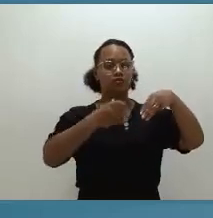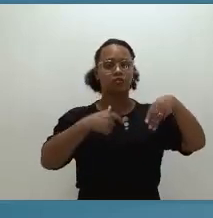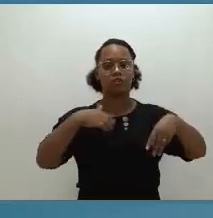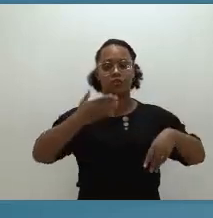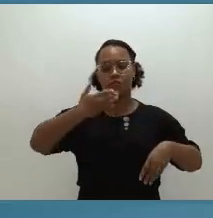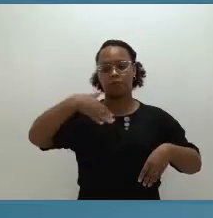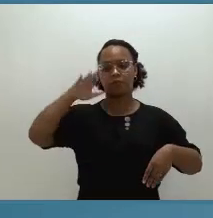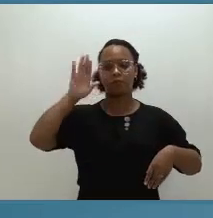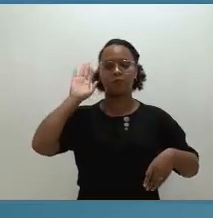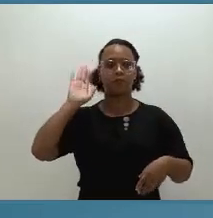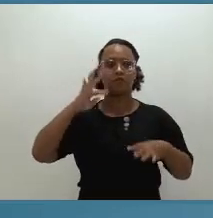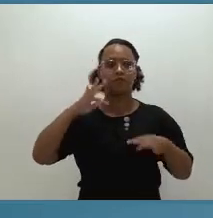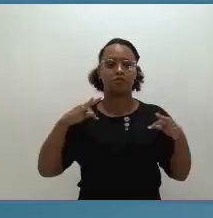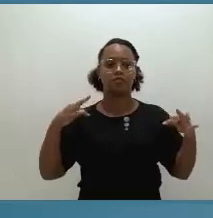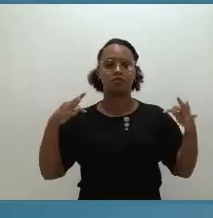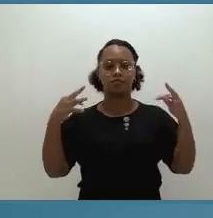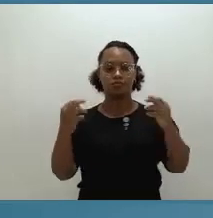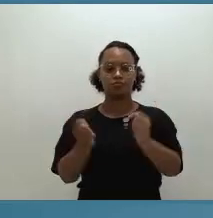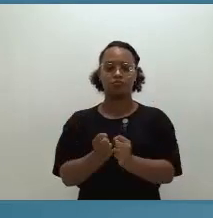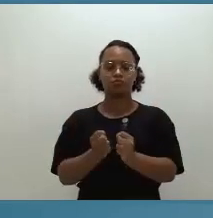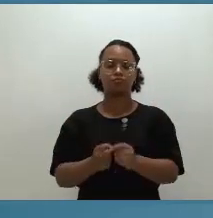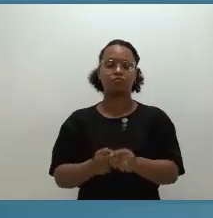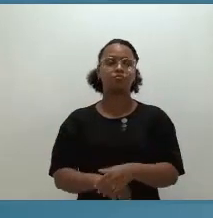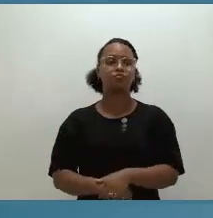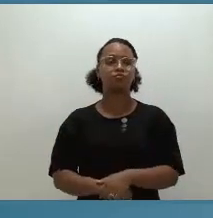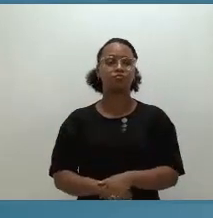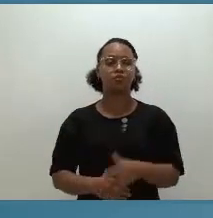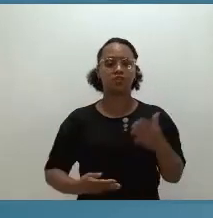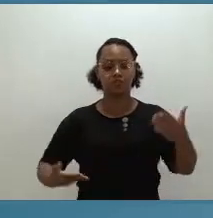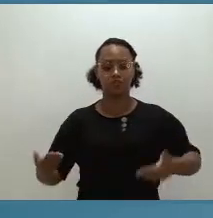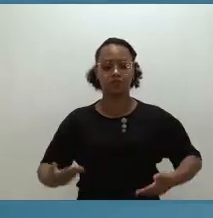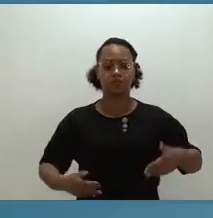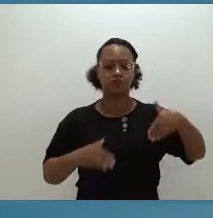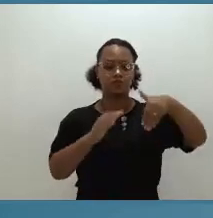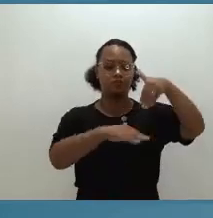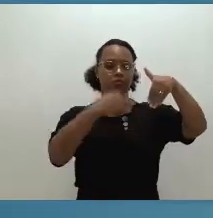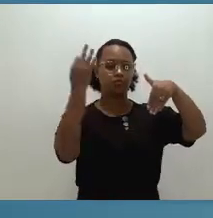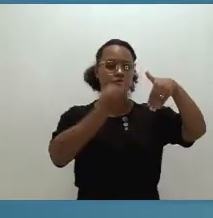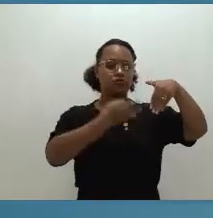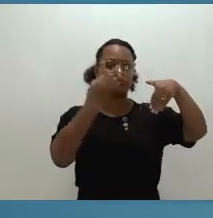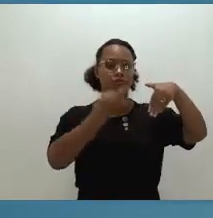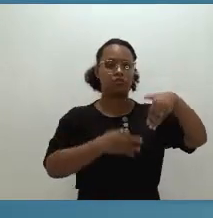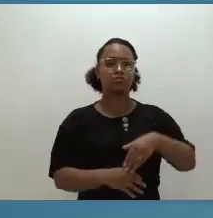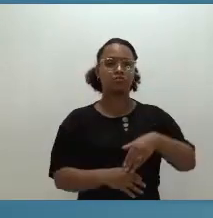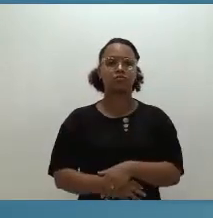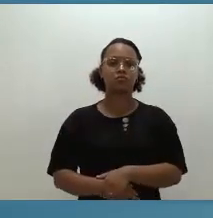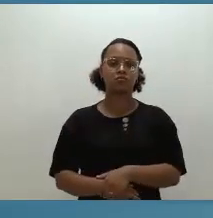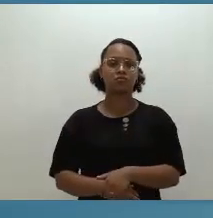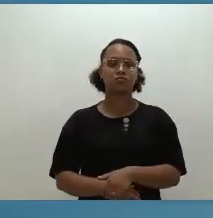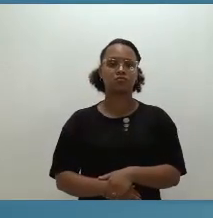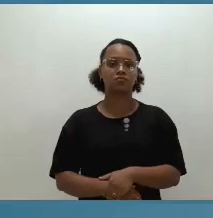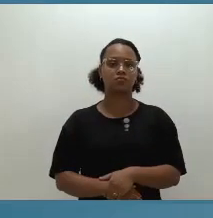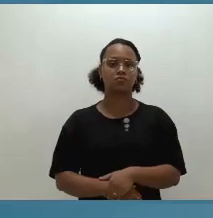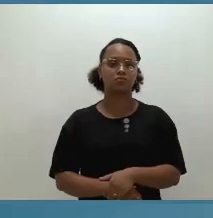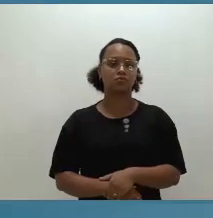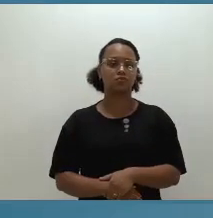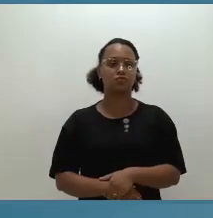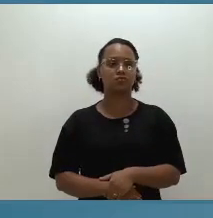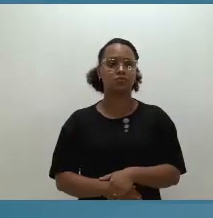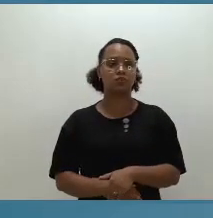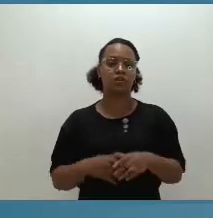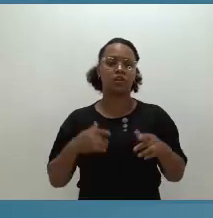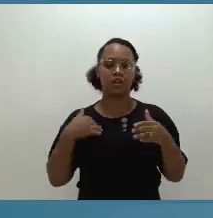todos, servidores e magistrados, que eu estarei sempre à disposição em tudo que for